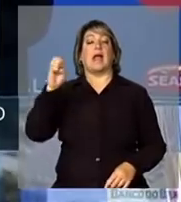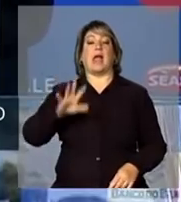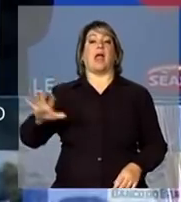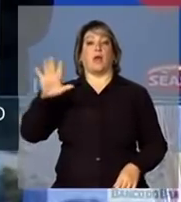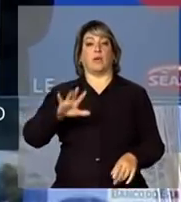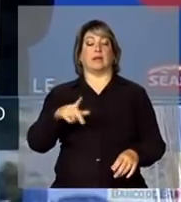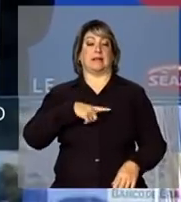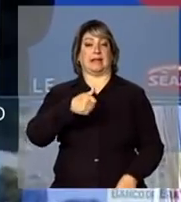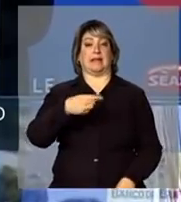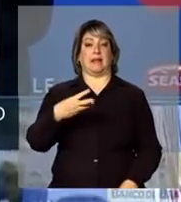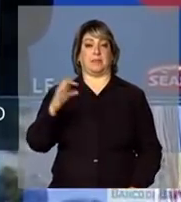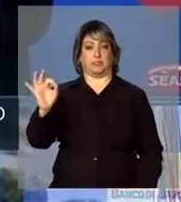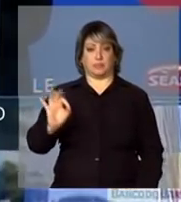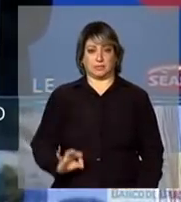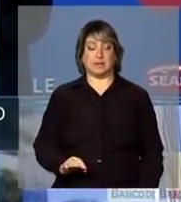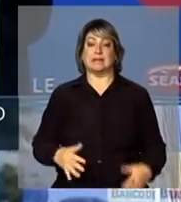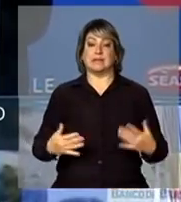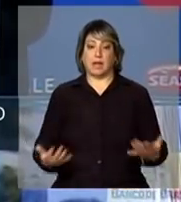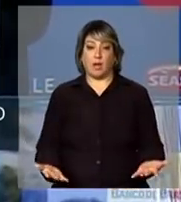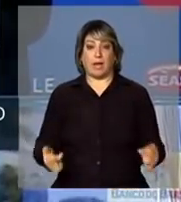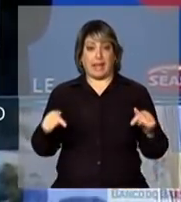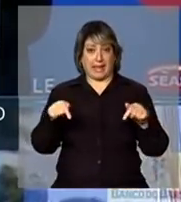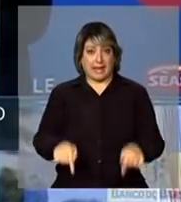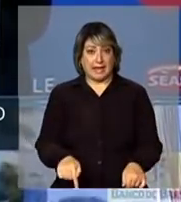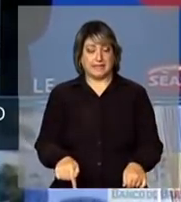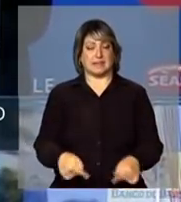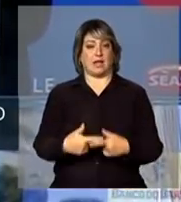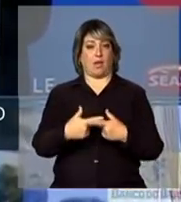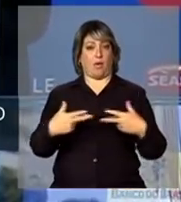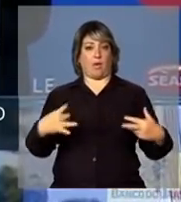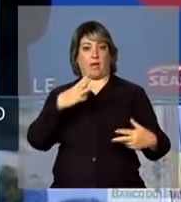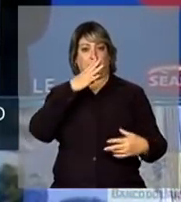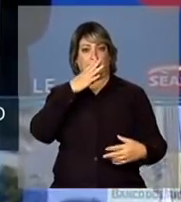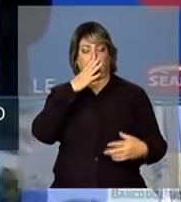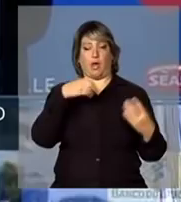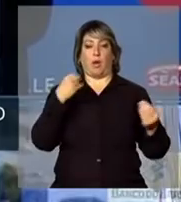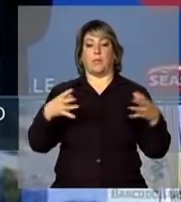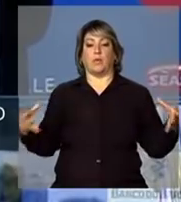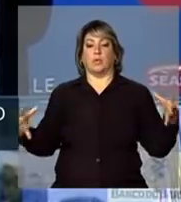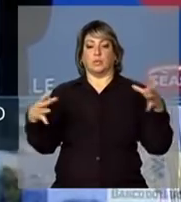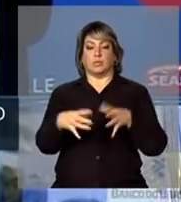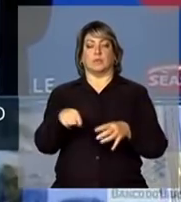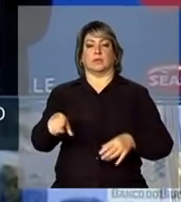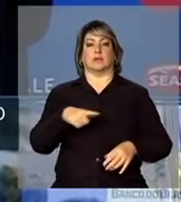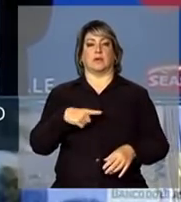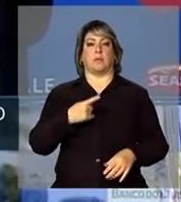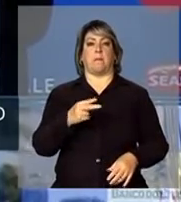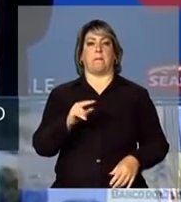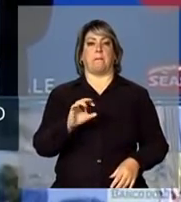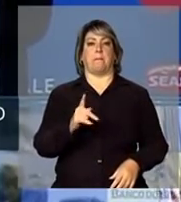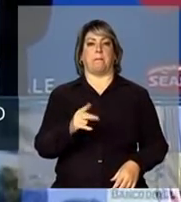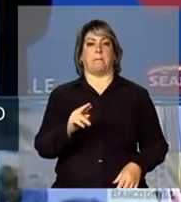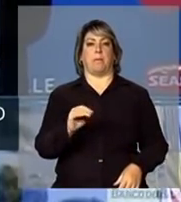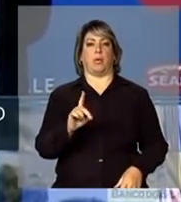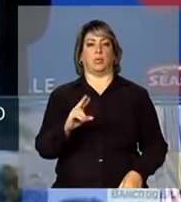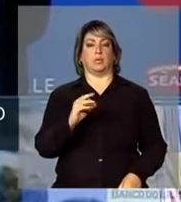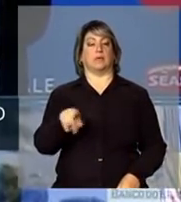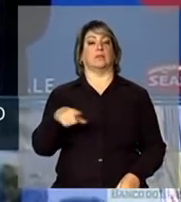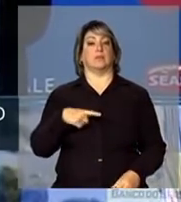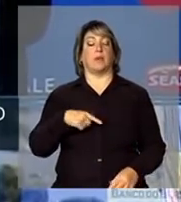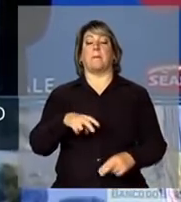Europa, 13%. Portanto, esse fenômeno da concentração da produção é um fenômeno